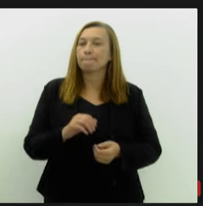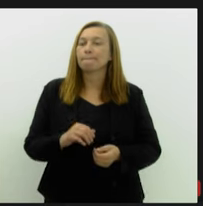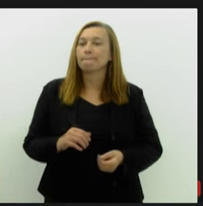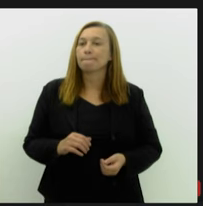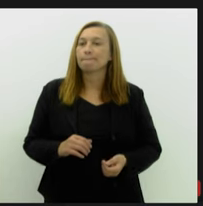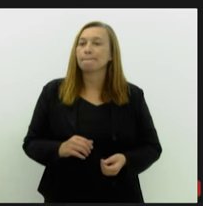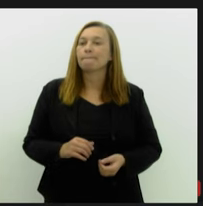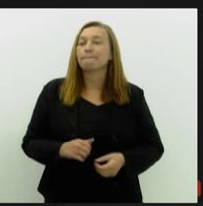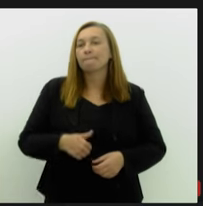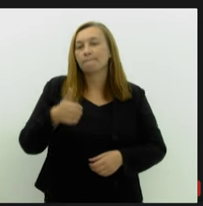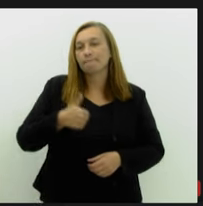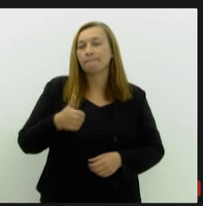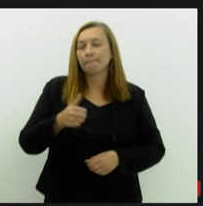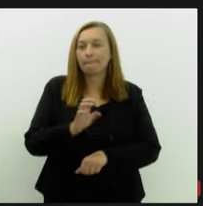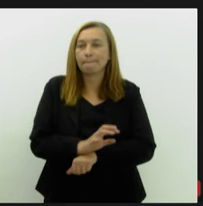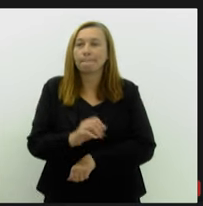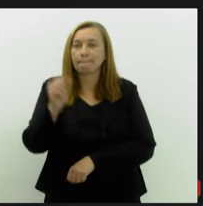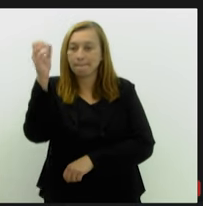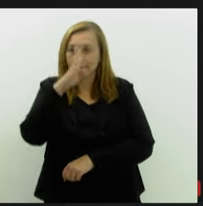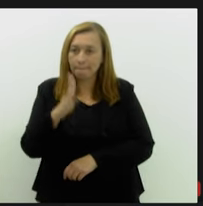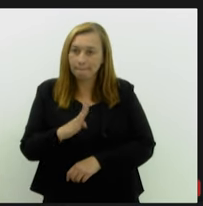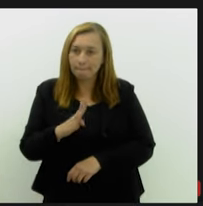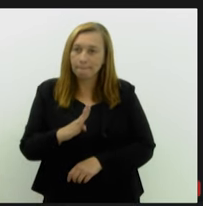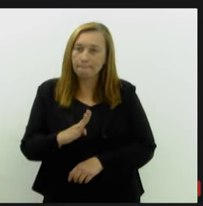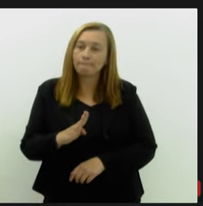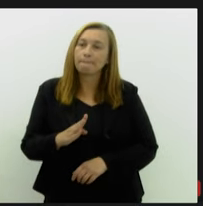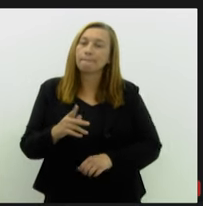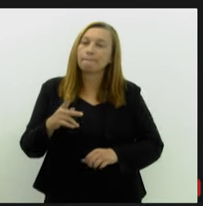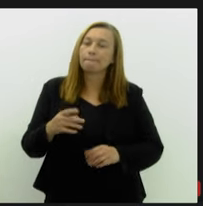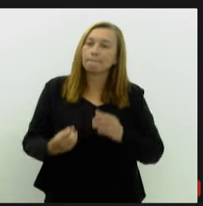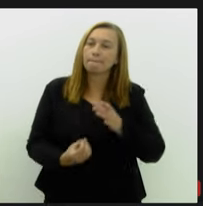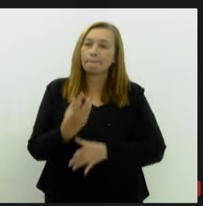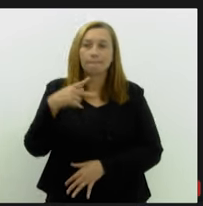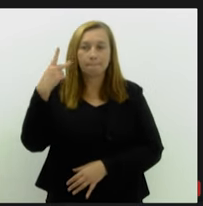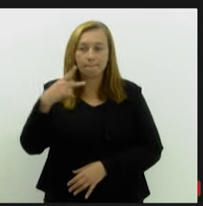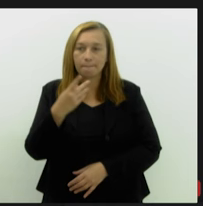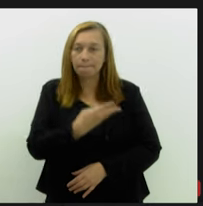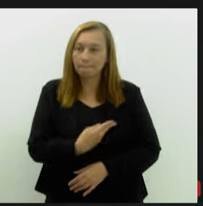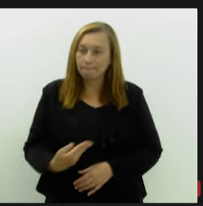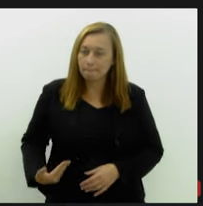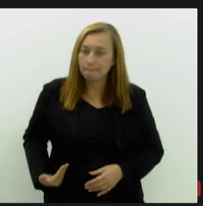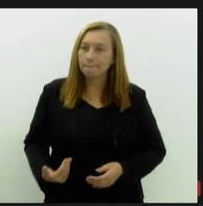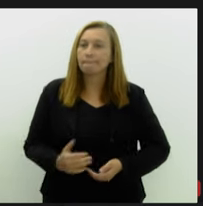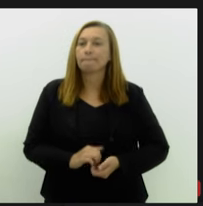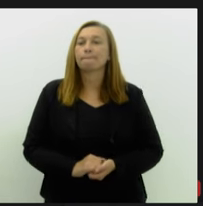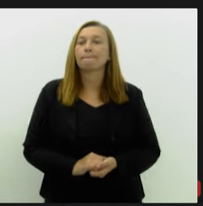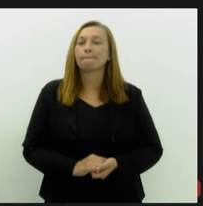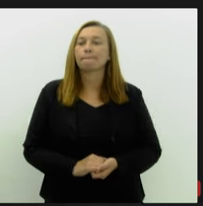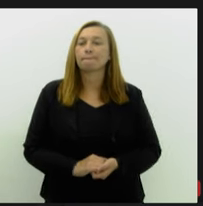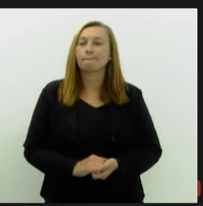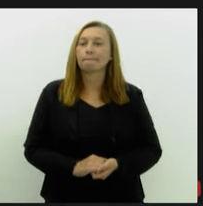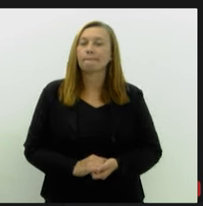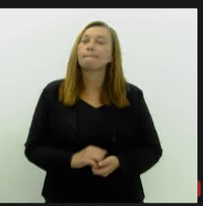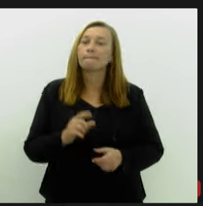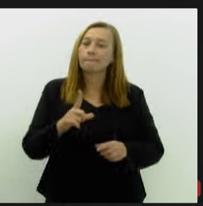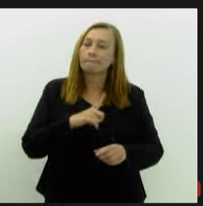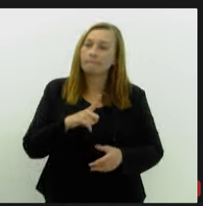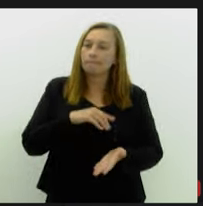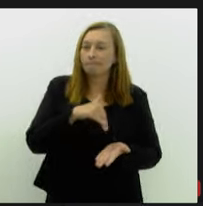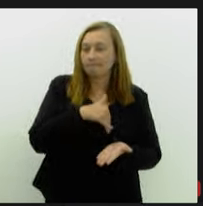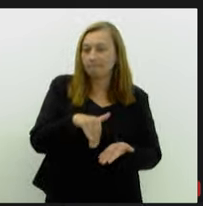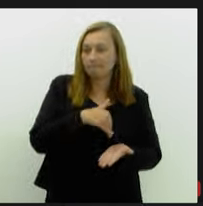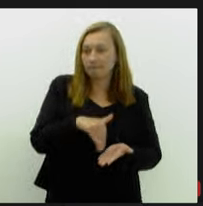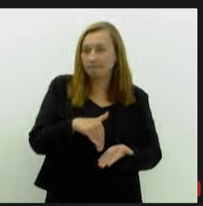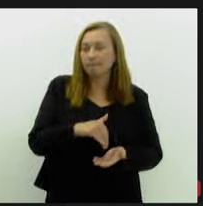primeiro Estado brasileiro a estabelecer essa política pública e ter uma secretaria dela